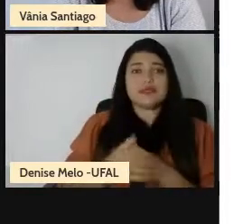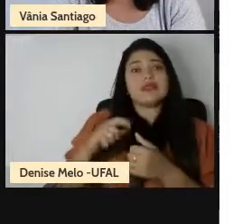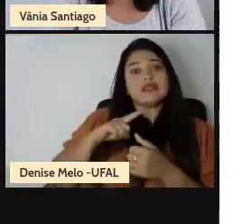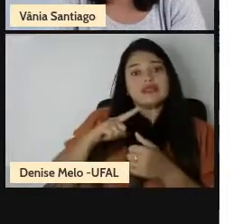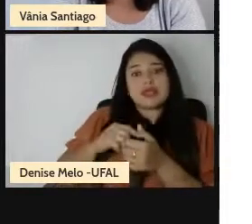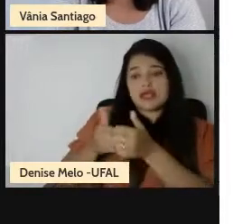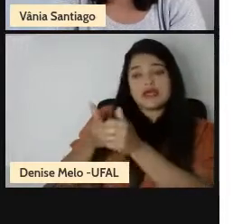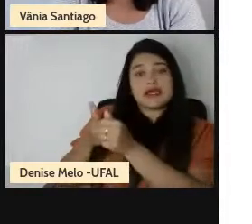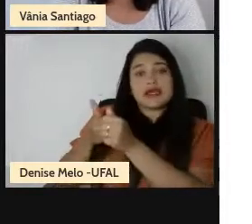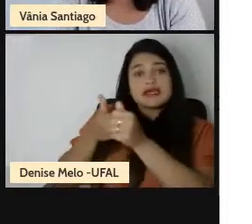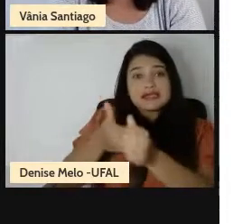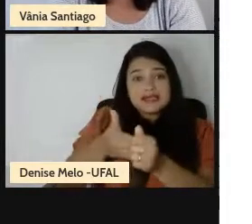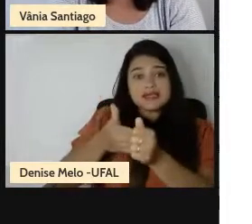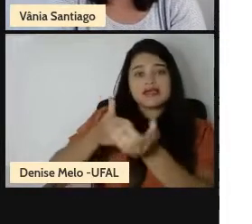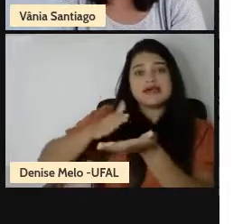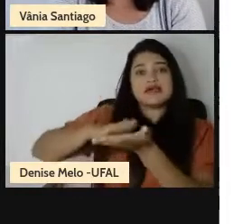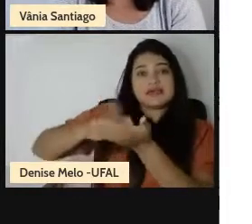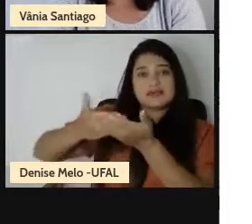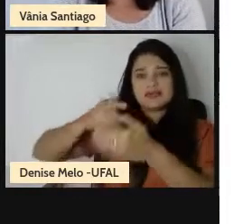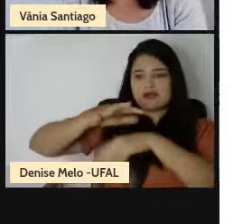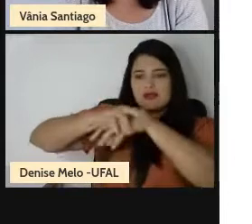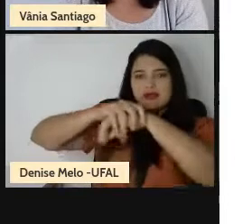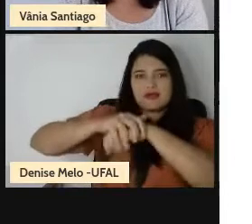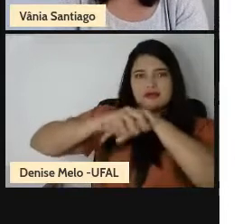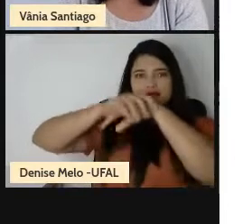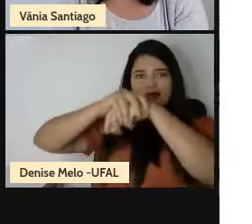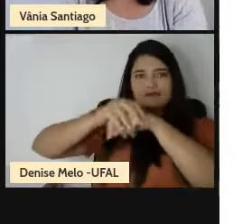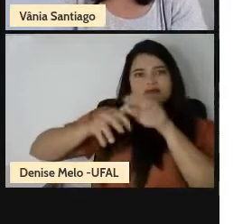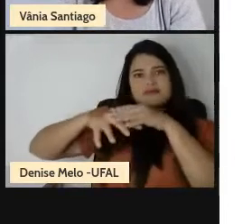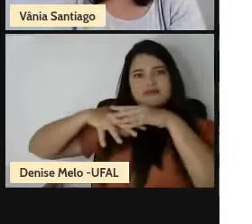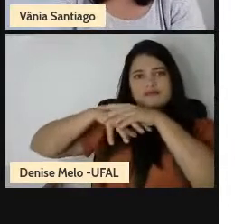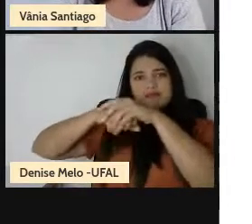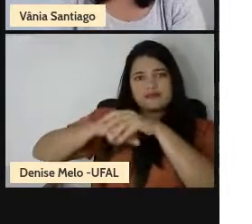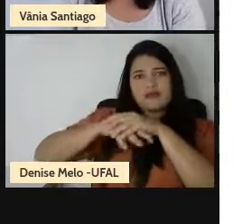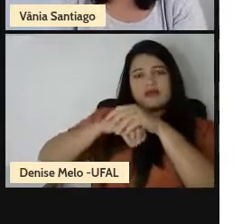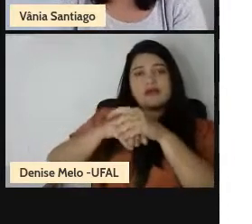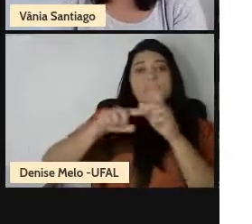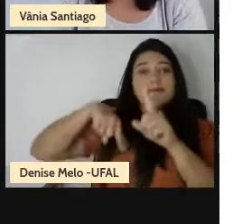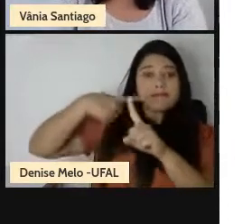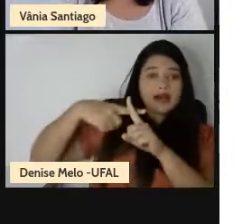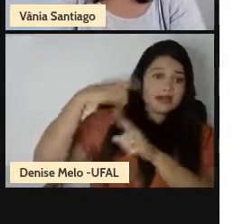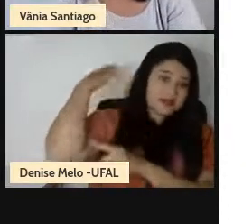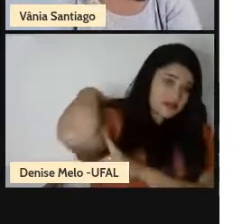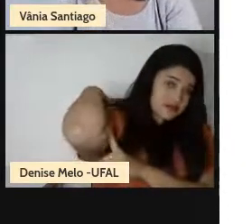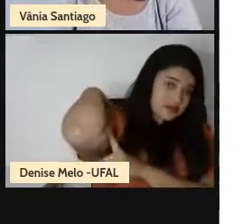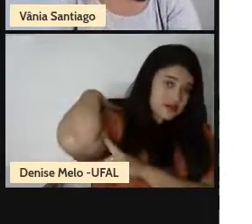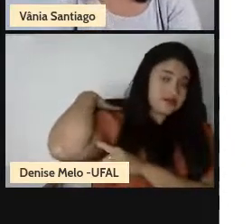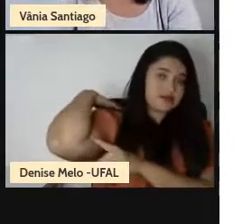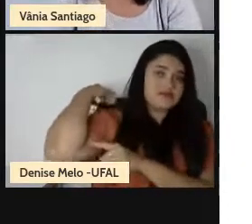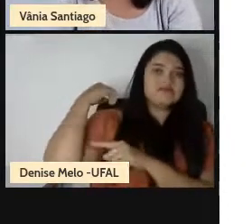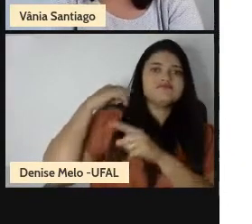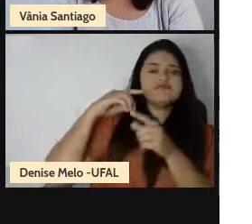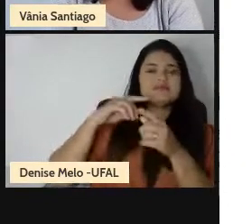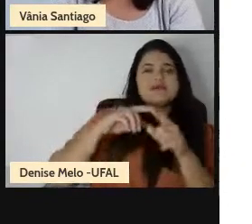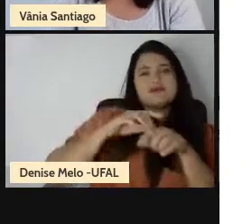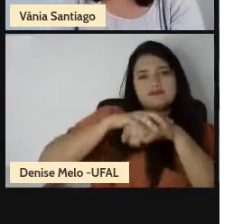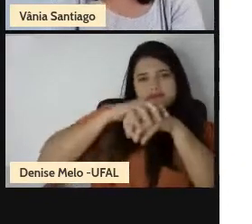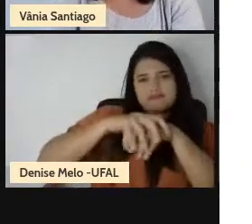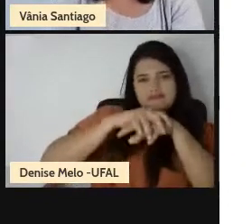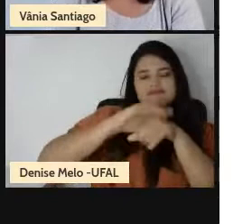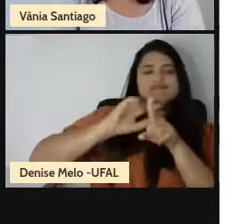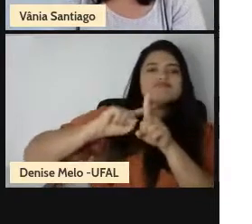interpretação com comunicação áptica, que precisa de 2 guias intérpretes, então usa Libras